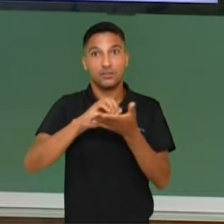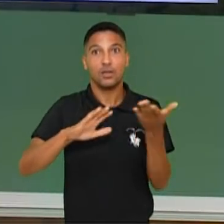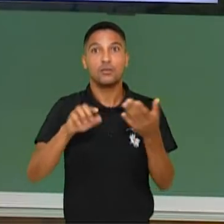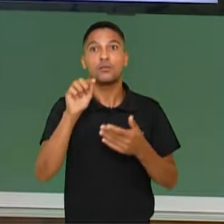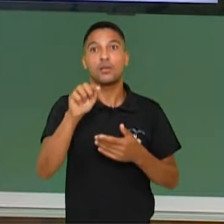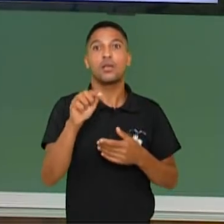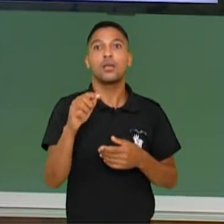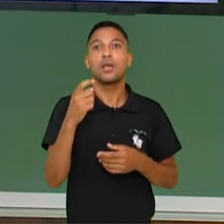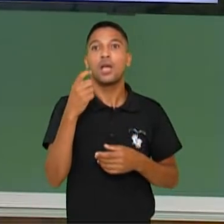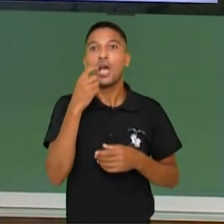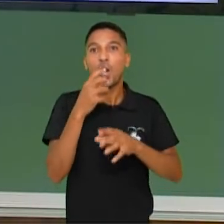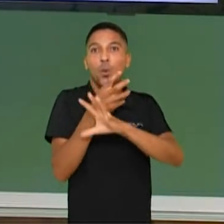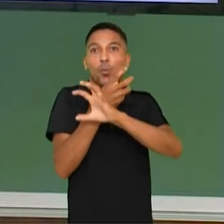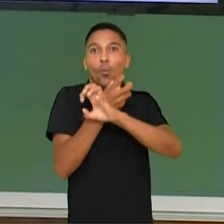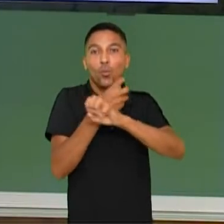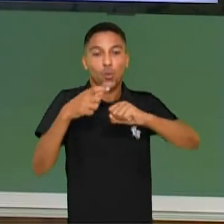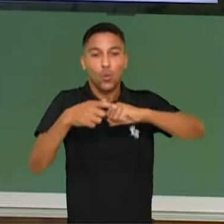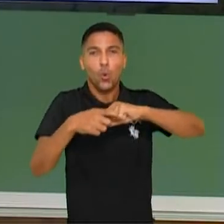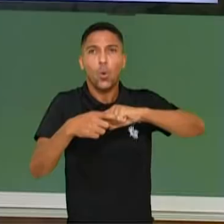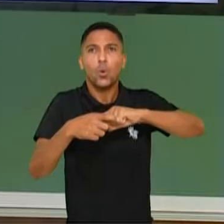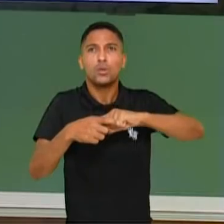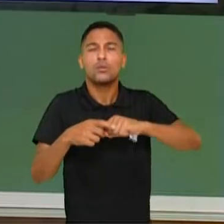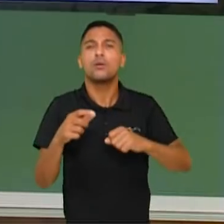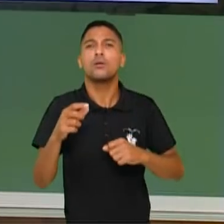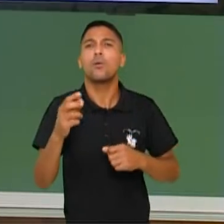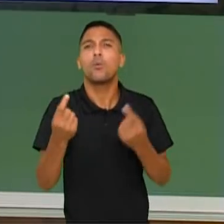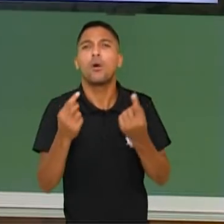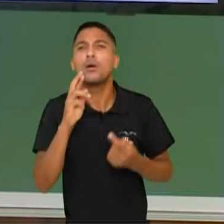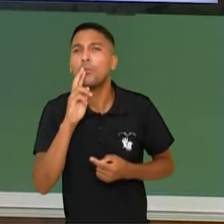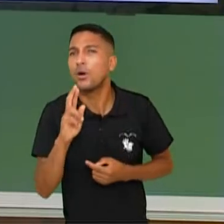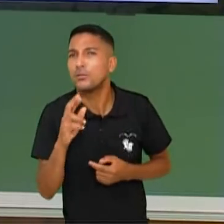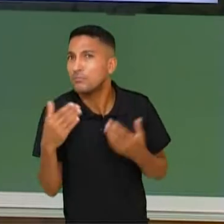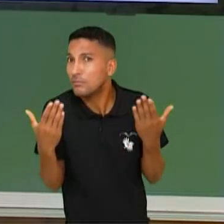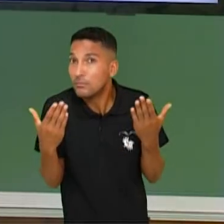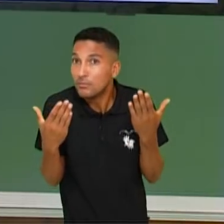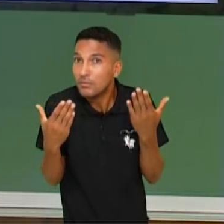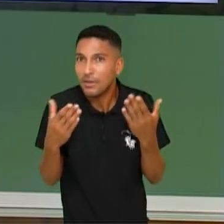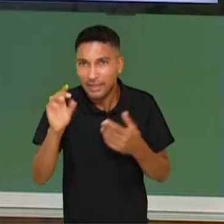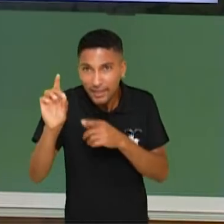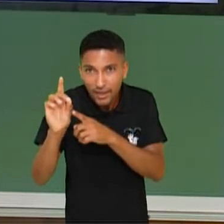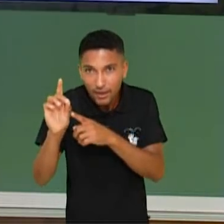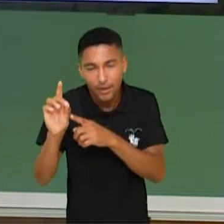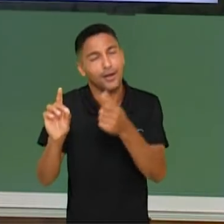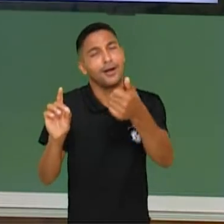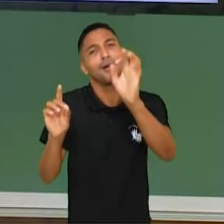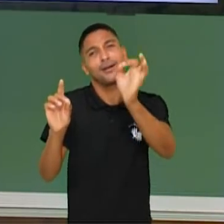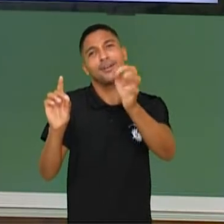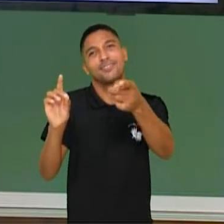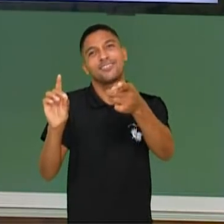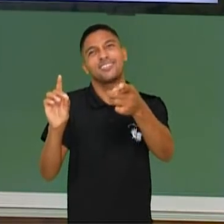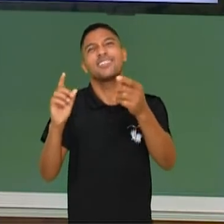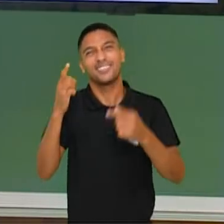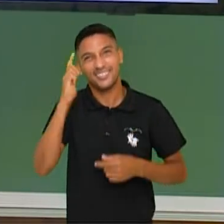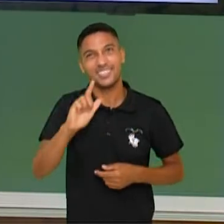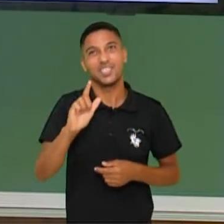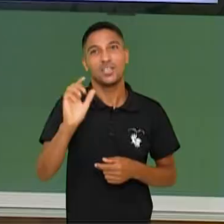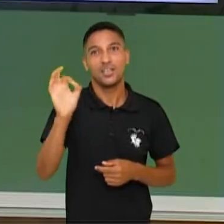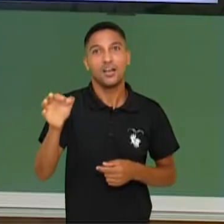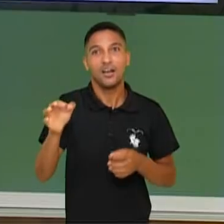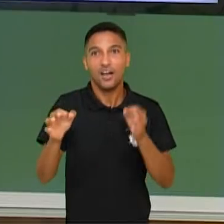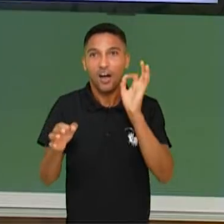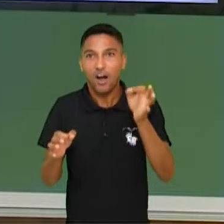qual é mesmo? Tô ouvindo. Parem de gritar, tá certo, eu já ouvi. Todo mundo acertou, tô ouvindo desse lado